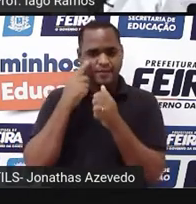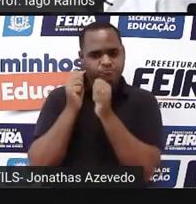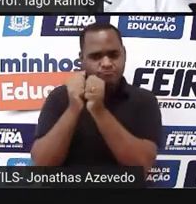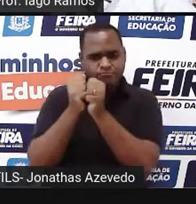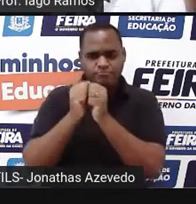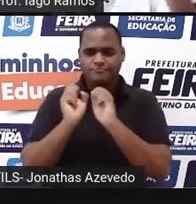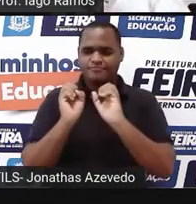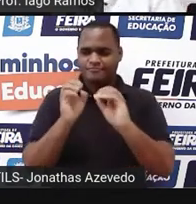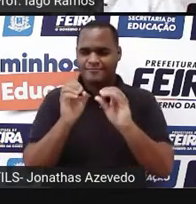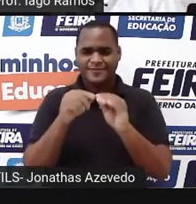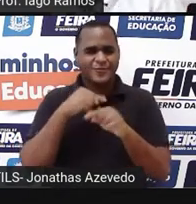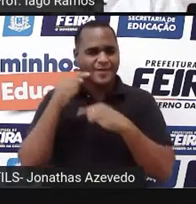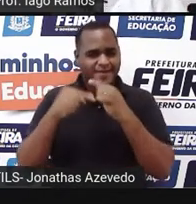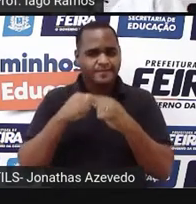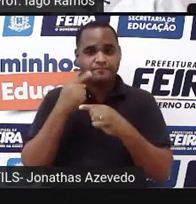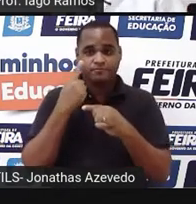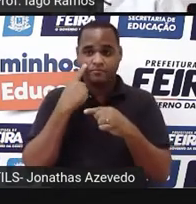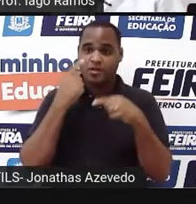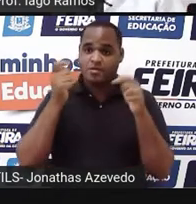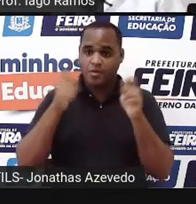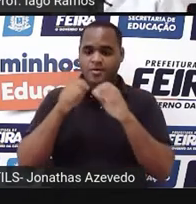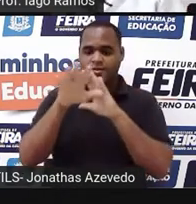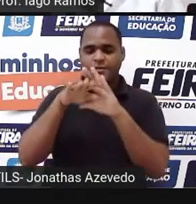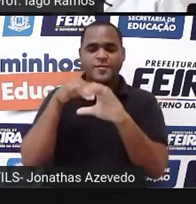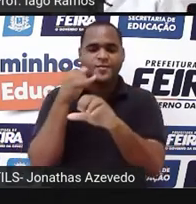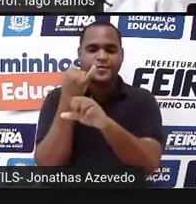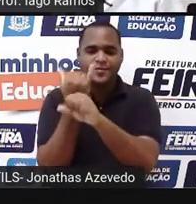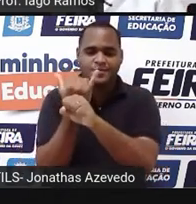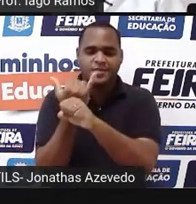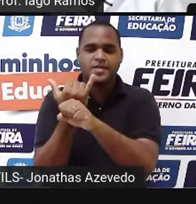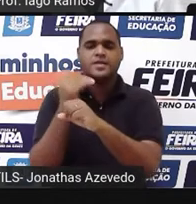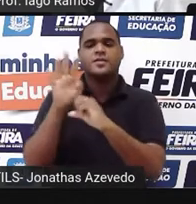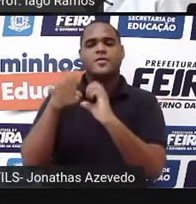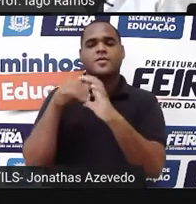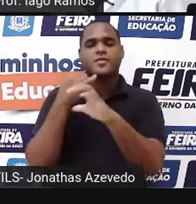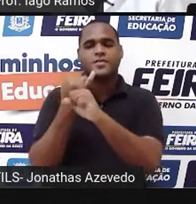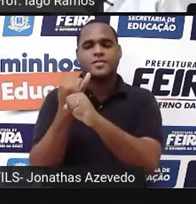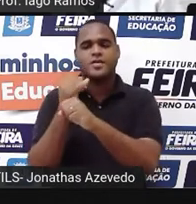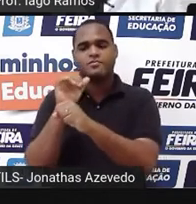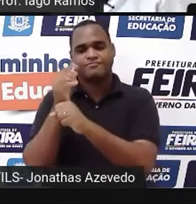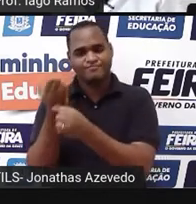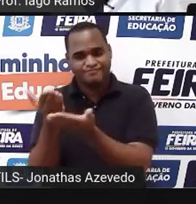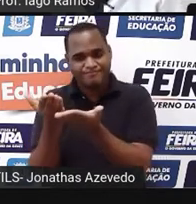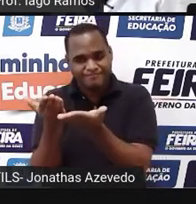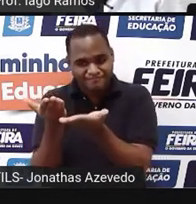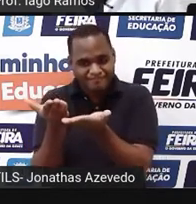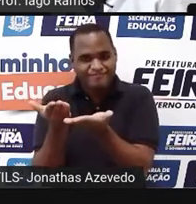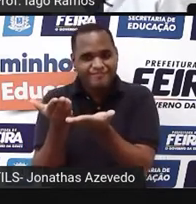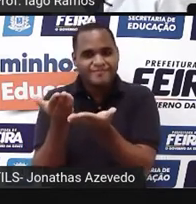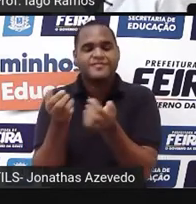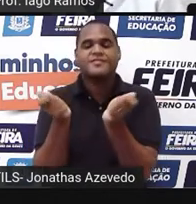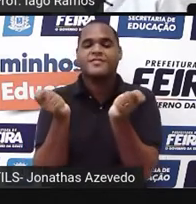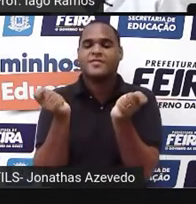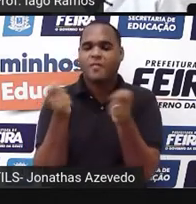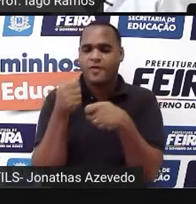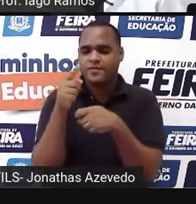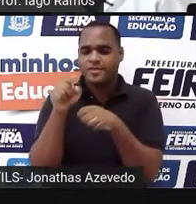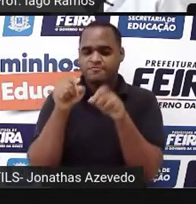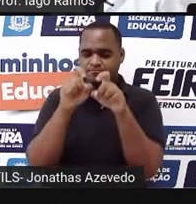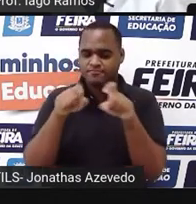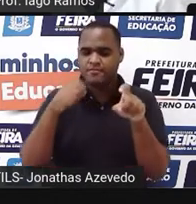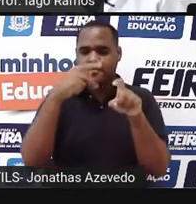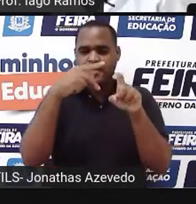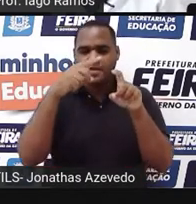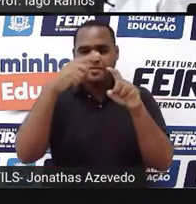aula, também, lá no canal da Seduc Feira de Santana, no YouTube, você vai na playlist